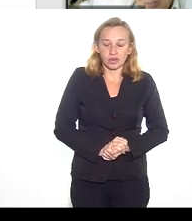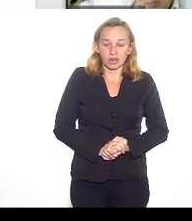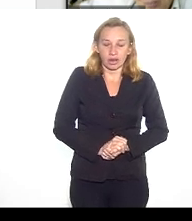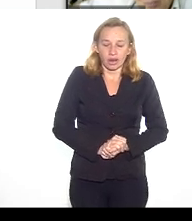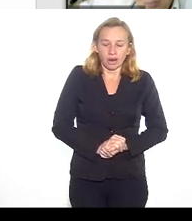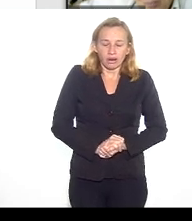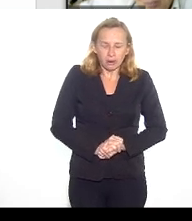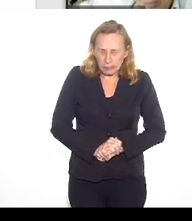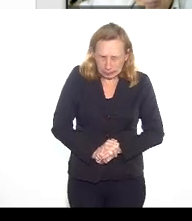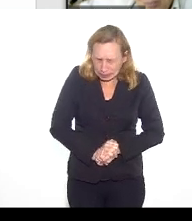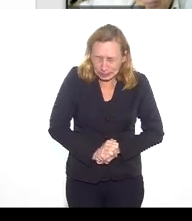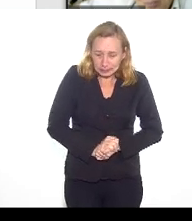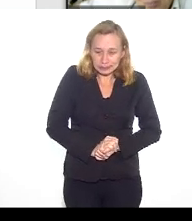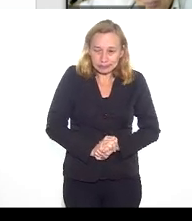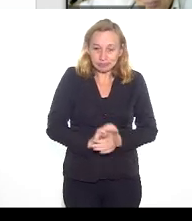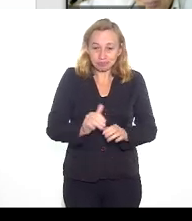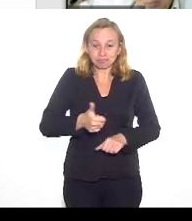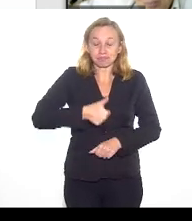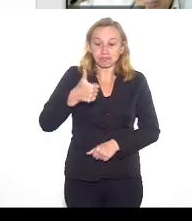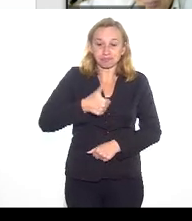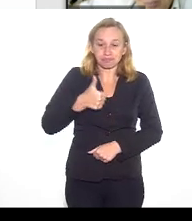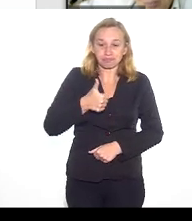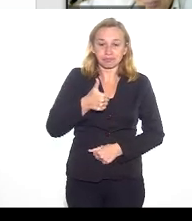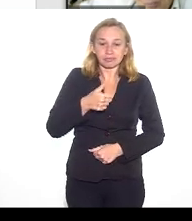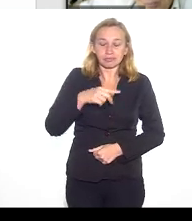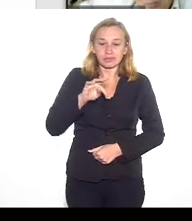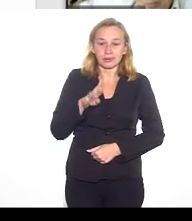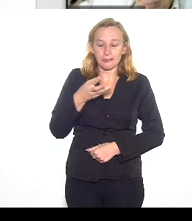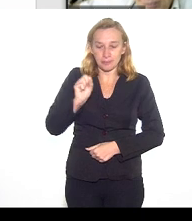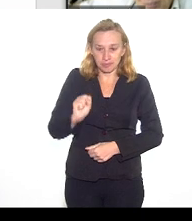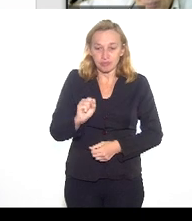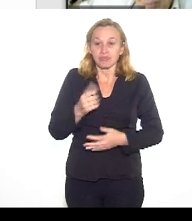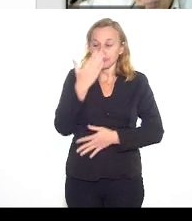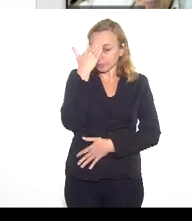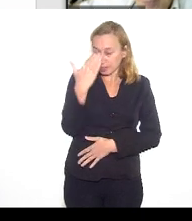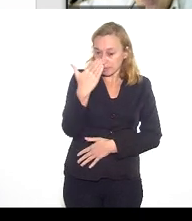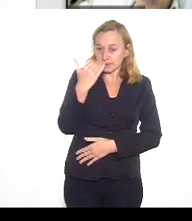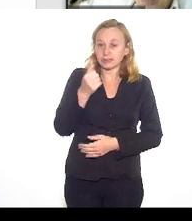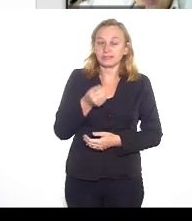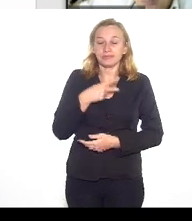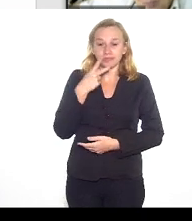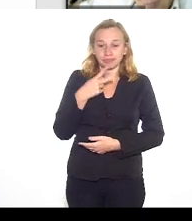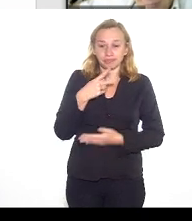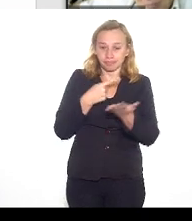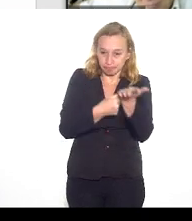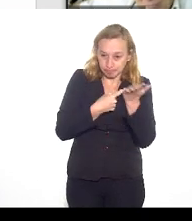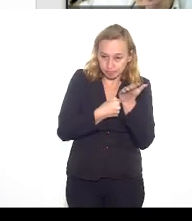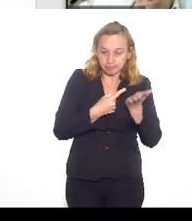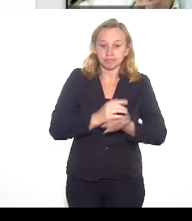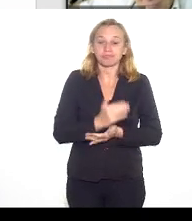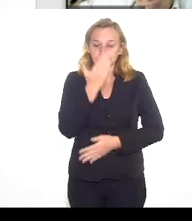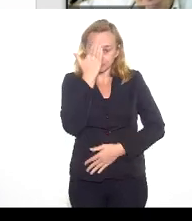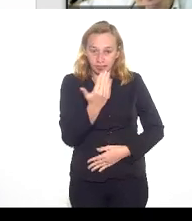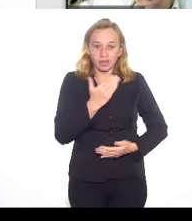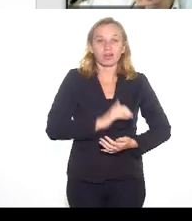do primeiro trimestre. Isso, né, Frederico? Muito obrigado pela explanação, pela ajuda.